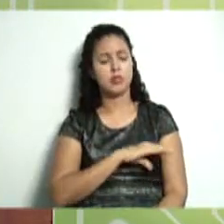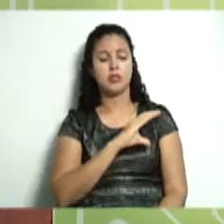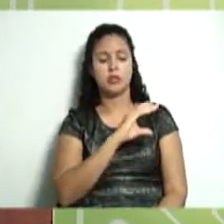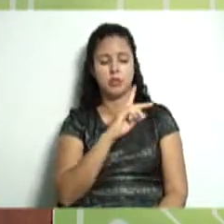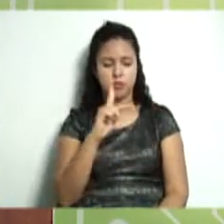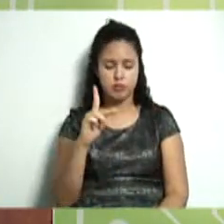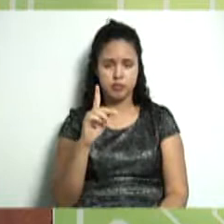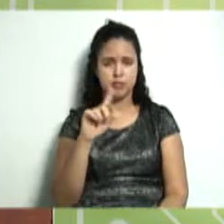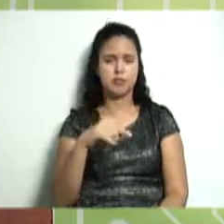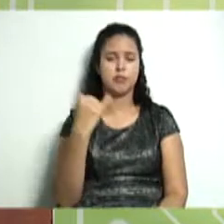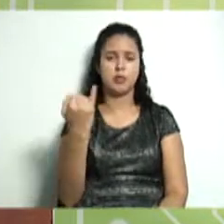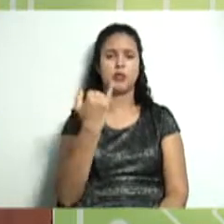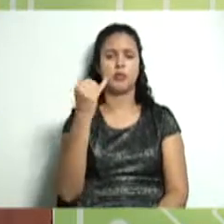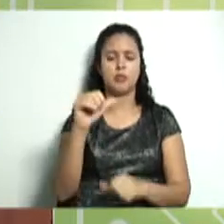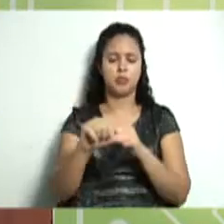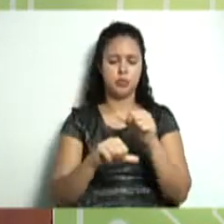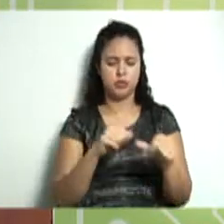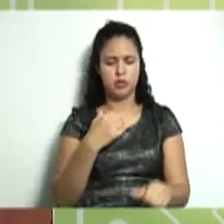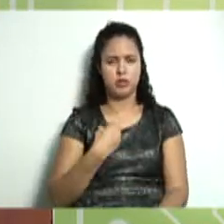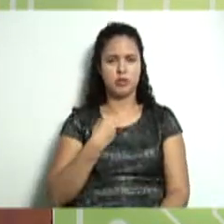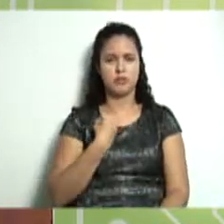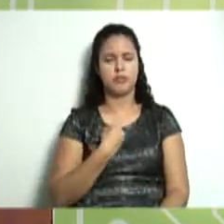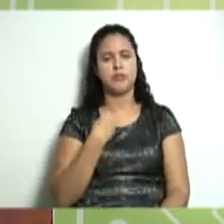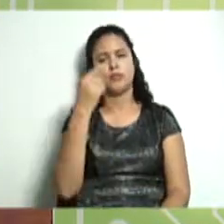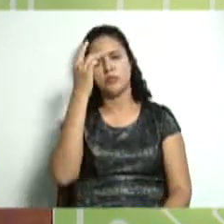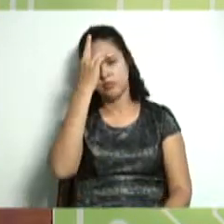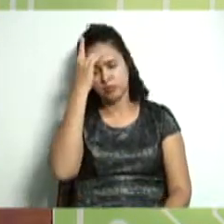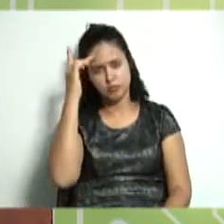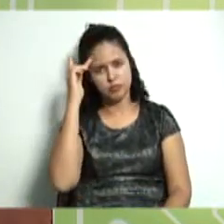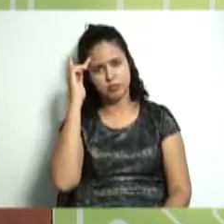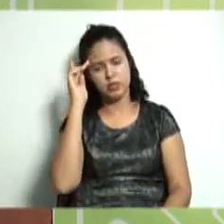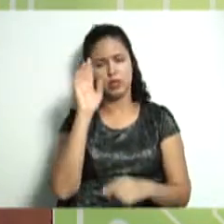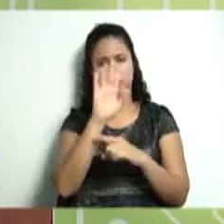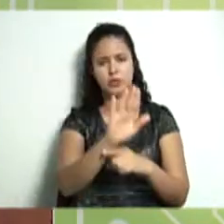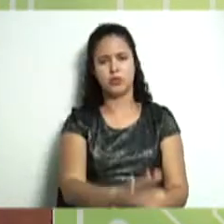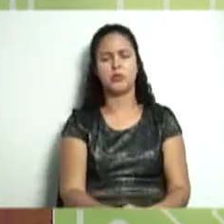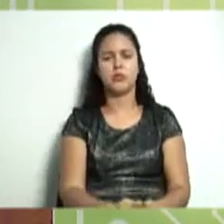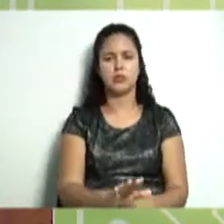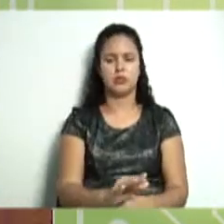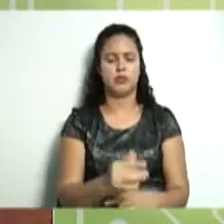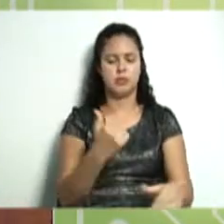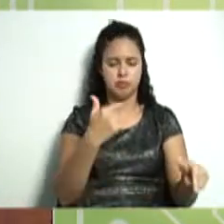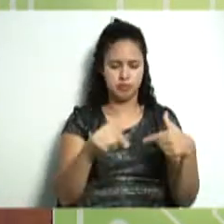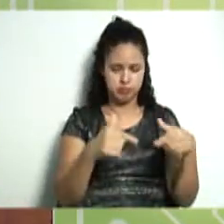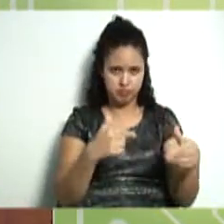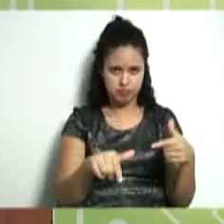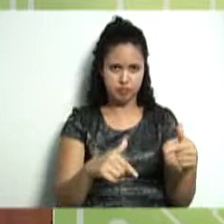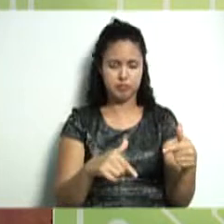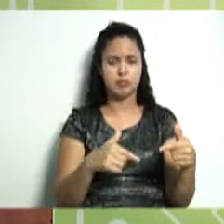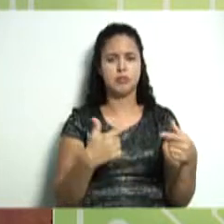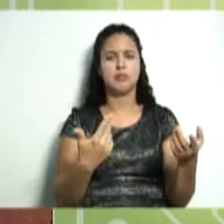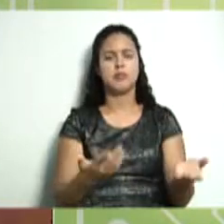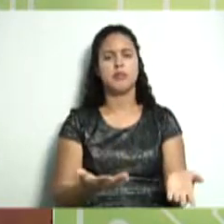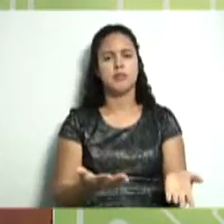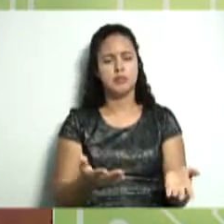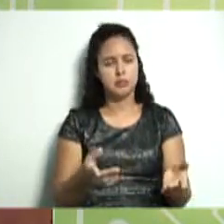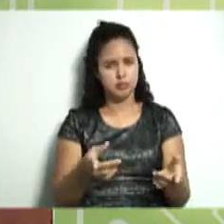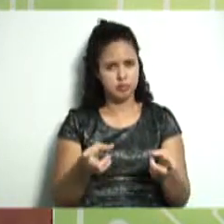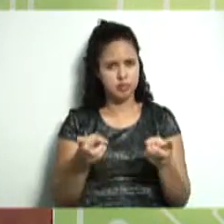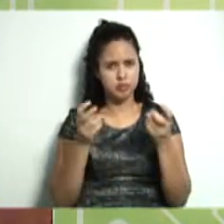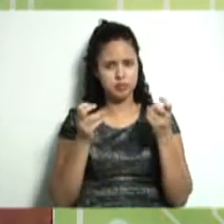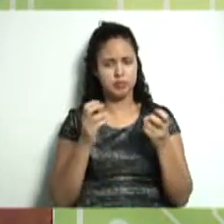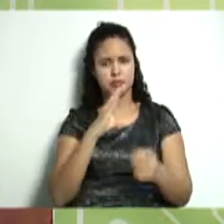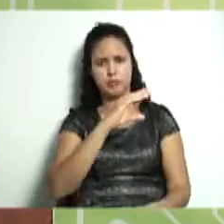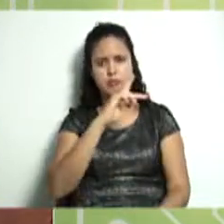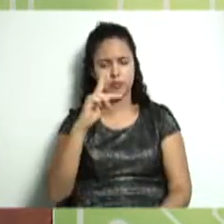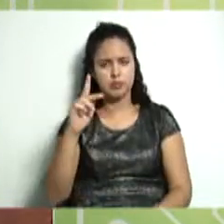das pessoas e dá mais possibilidade de emprego. Né? Veja como as